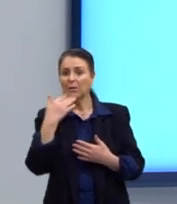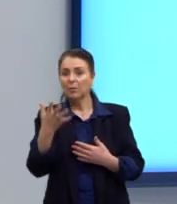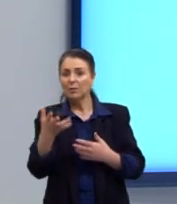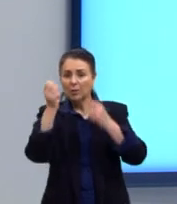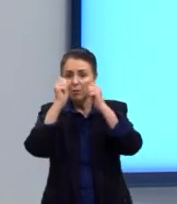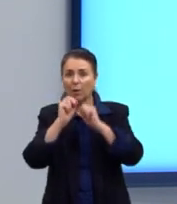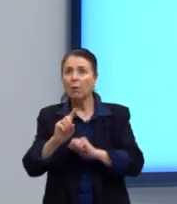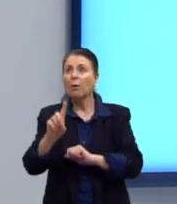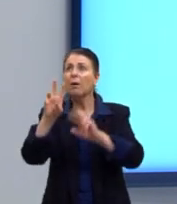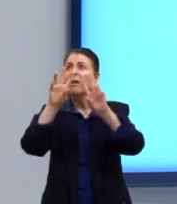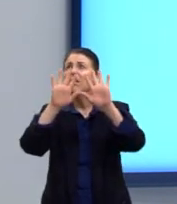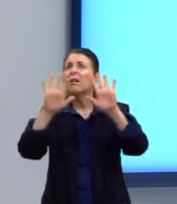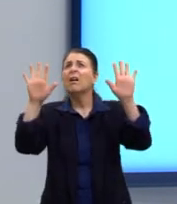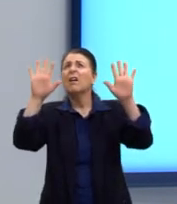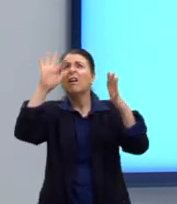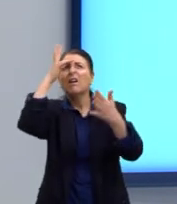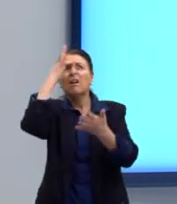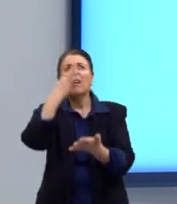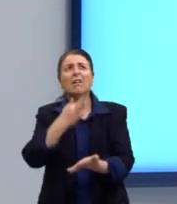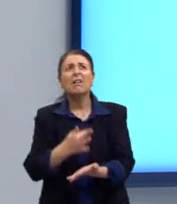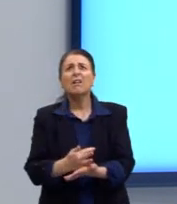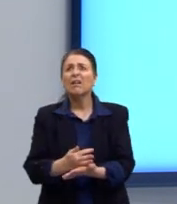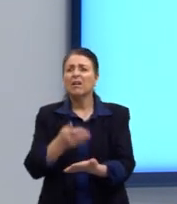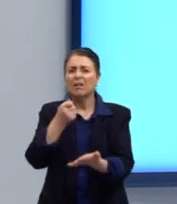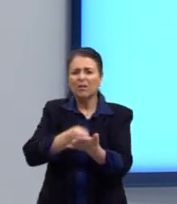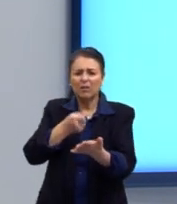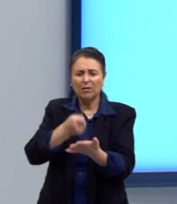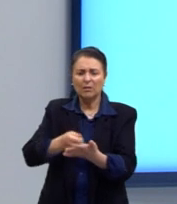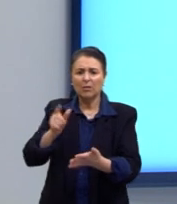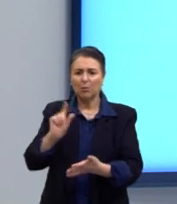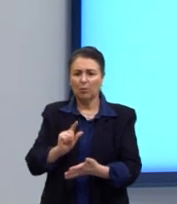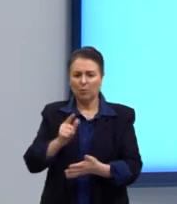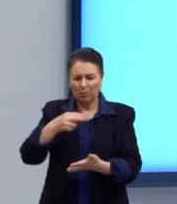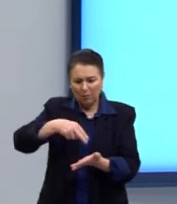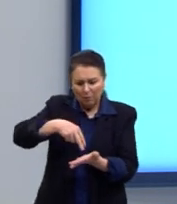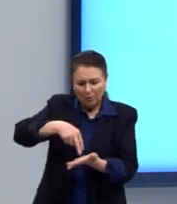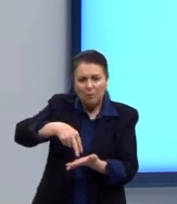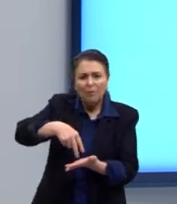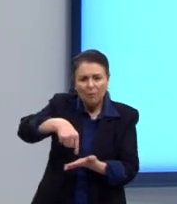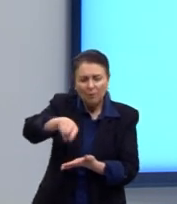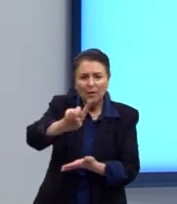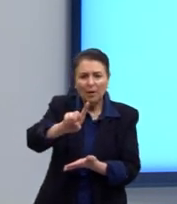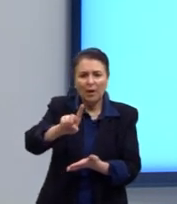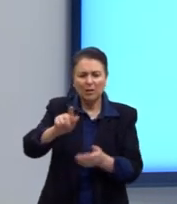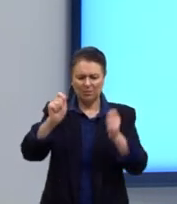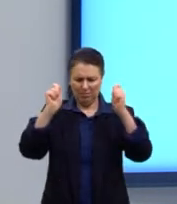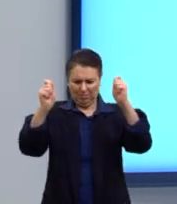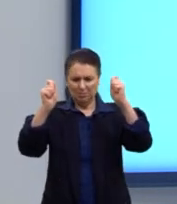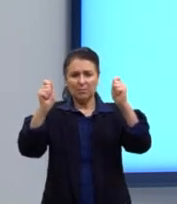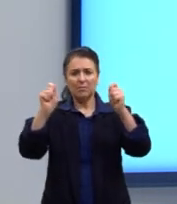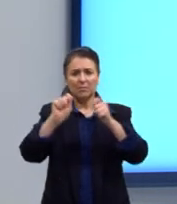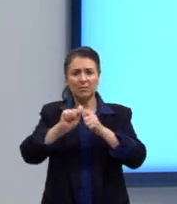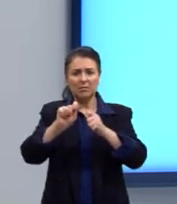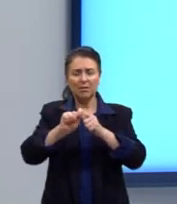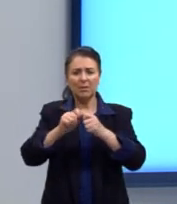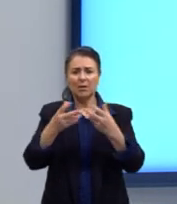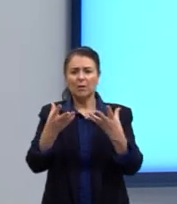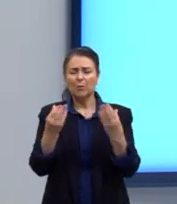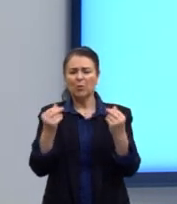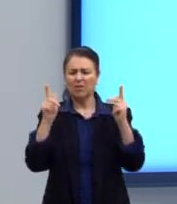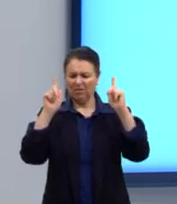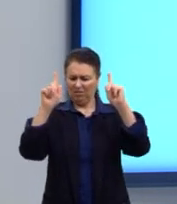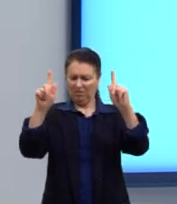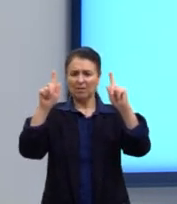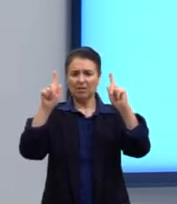para o céu com muita fé e pouca luta Levanta aí que você tem muito protesto para fazer e muita greve